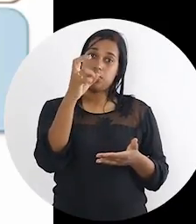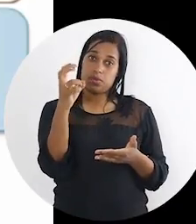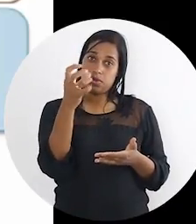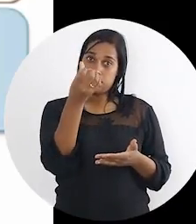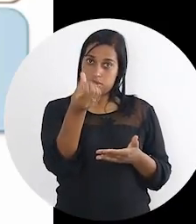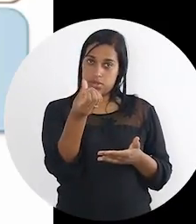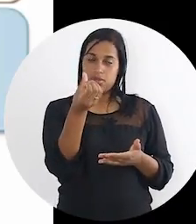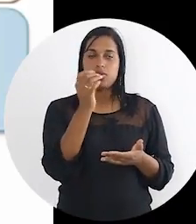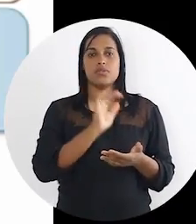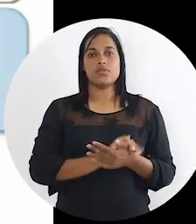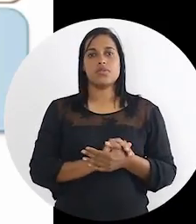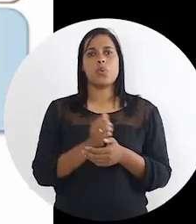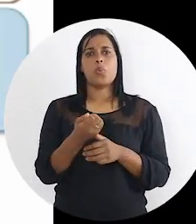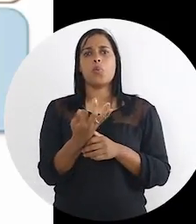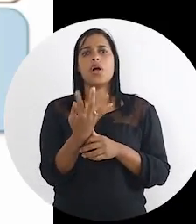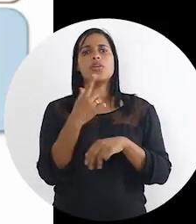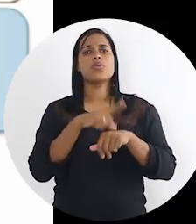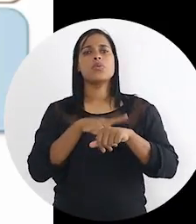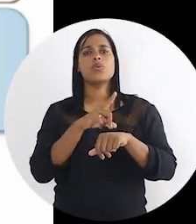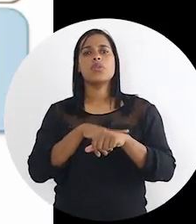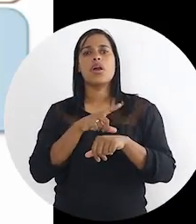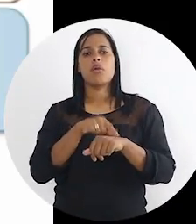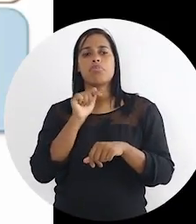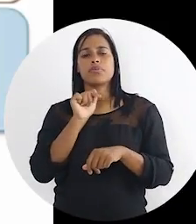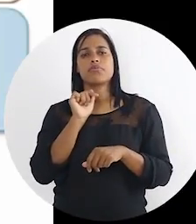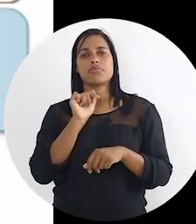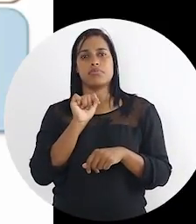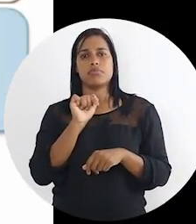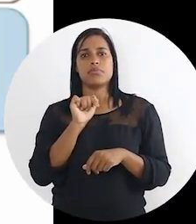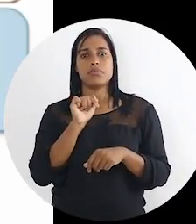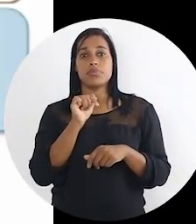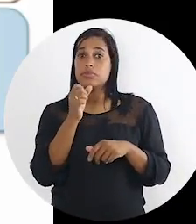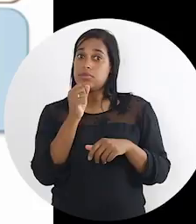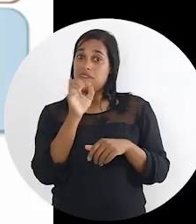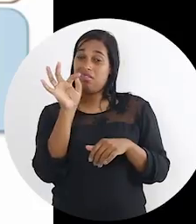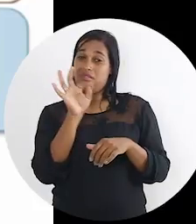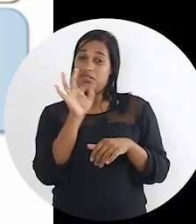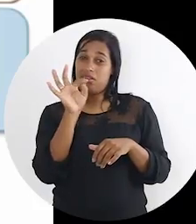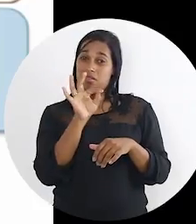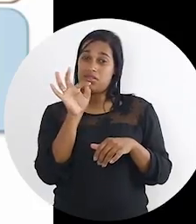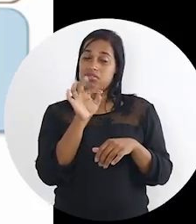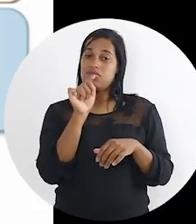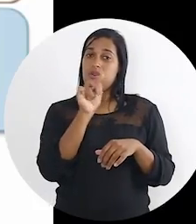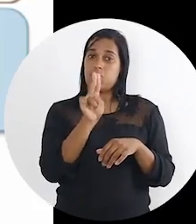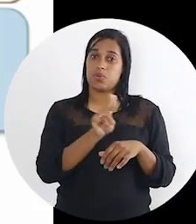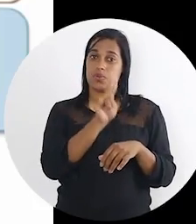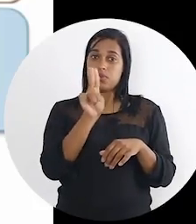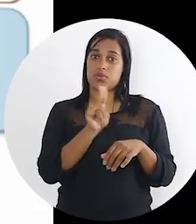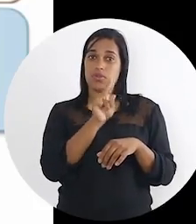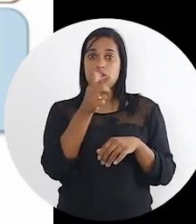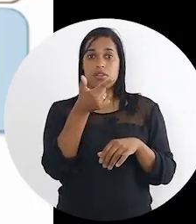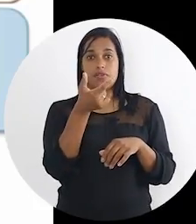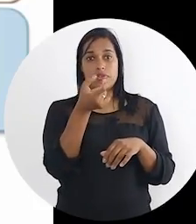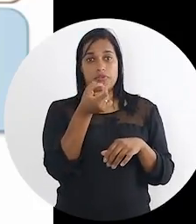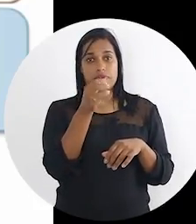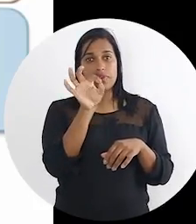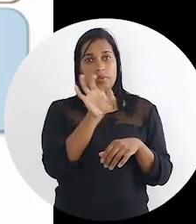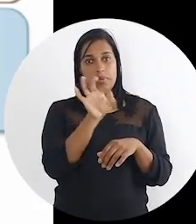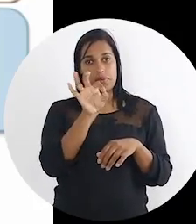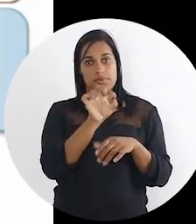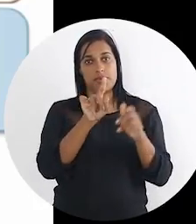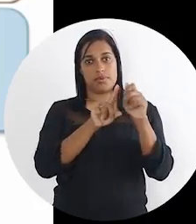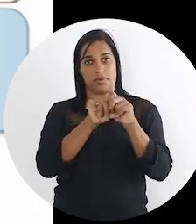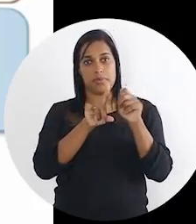R$ 3.456. Por quanto tempo se deu essa aplicação? Se a taxa de juros compostos utilizada nessa operação foi de 20% ao